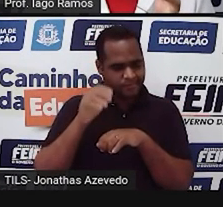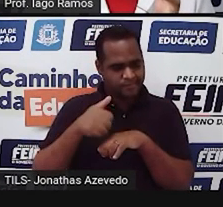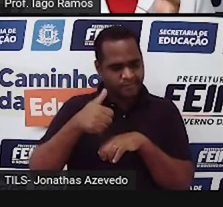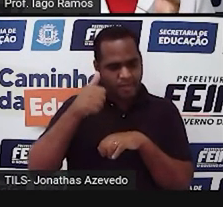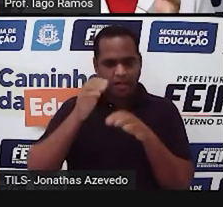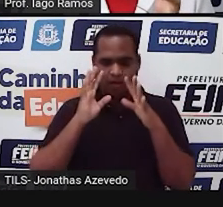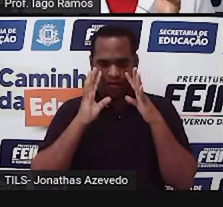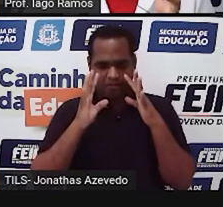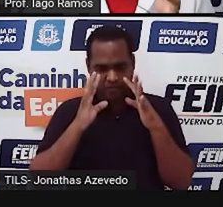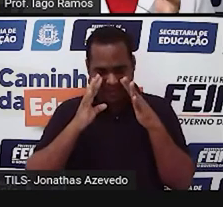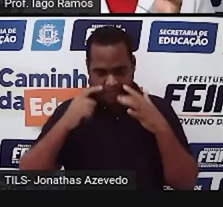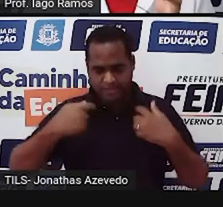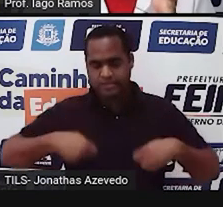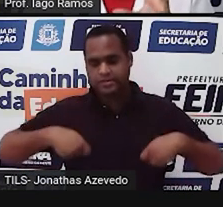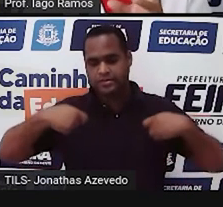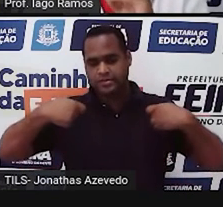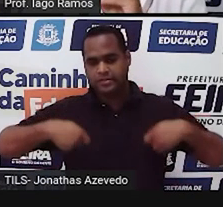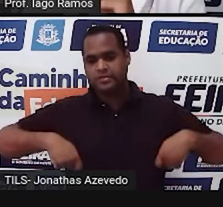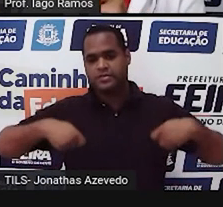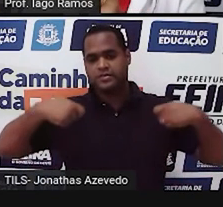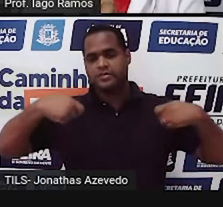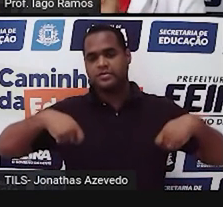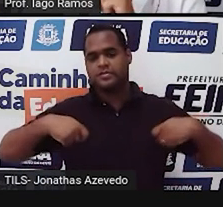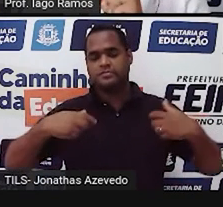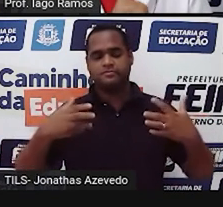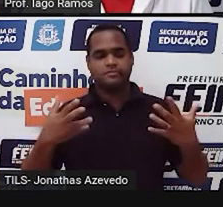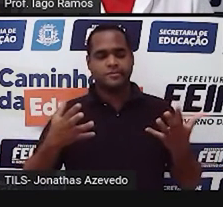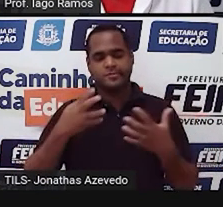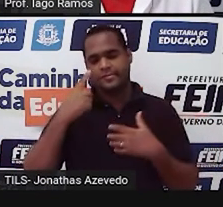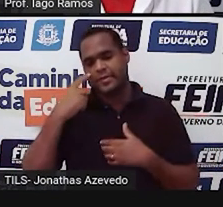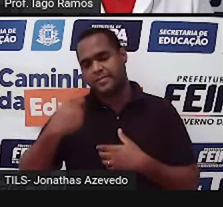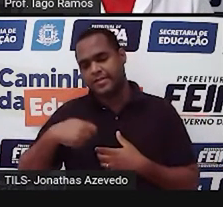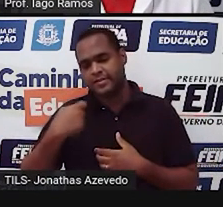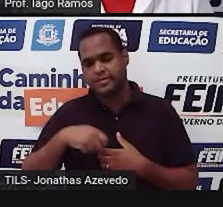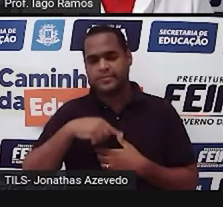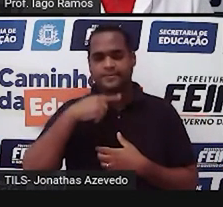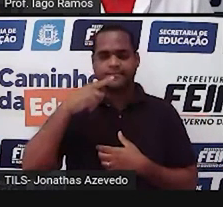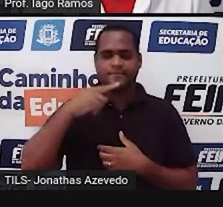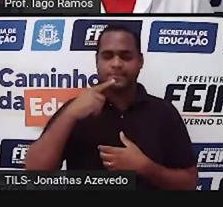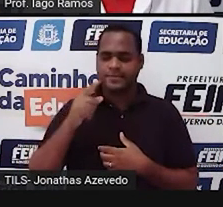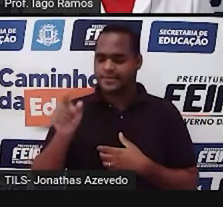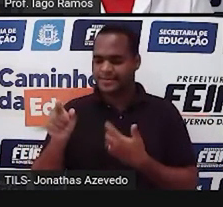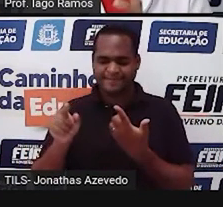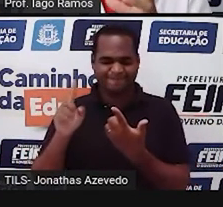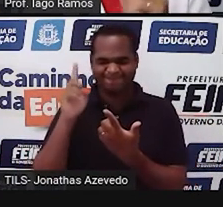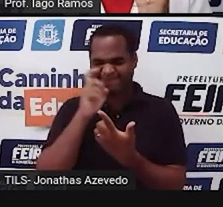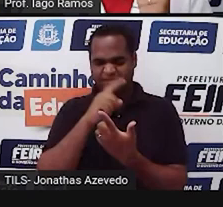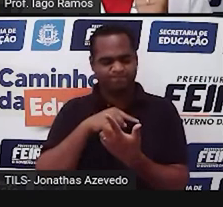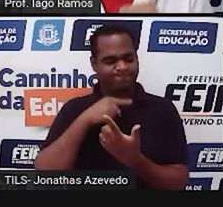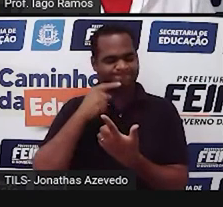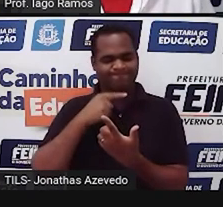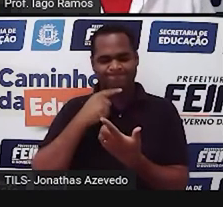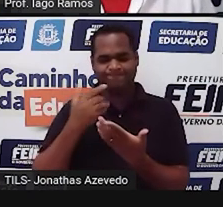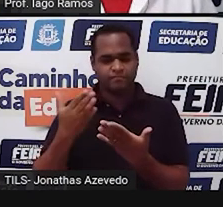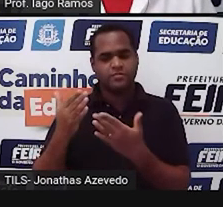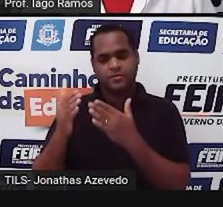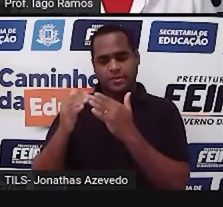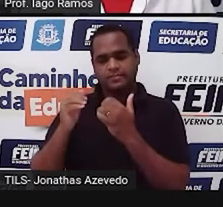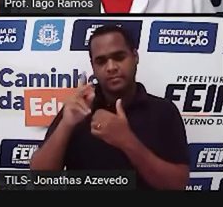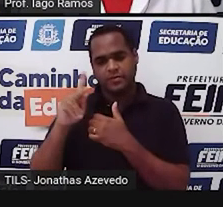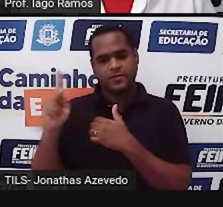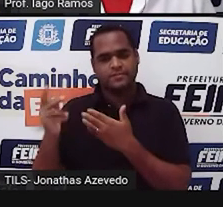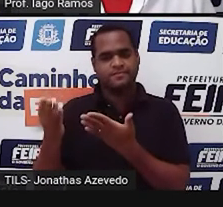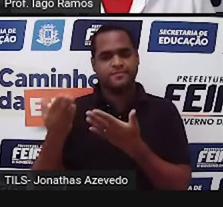preciso prestar mais atenção né preciso tirar dúvida naquela parte Tá bom então vamos